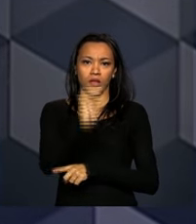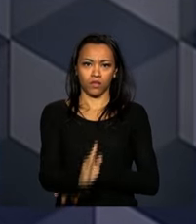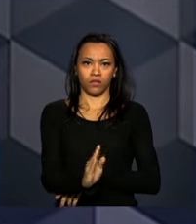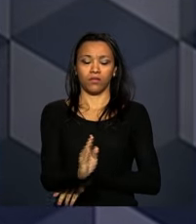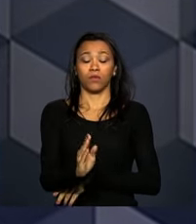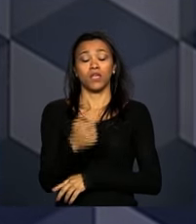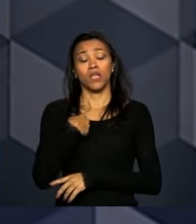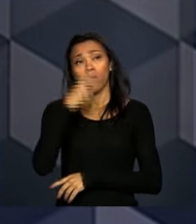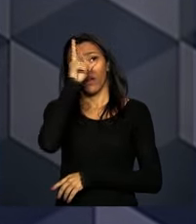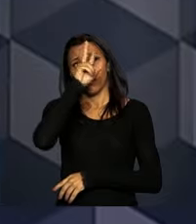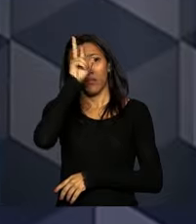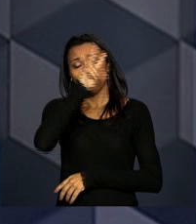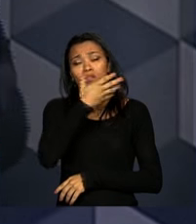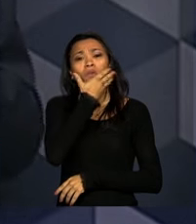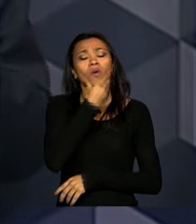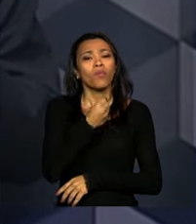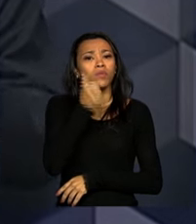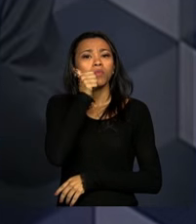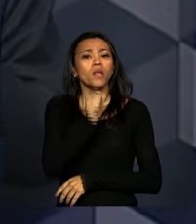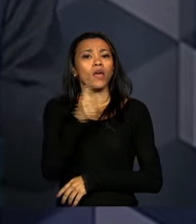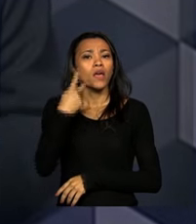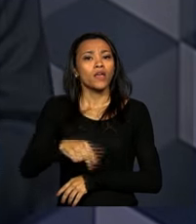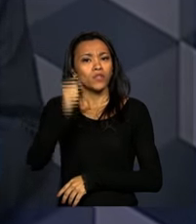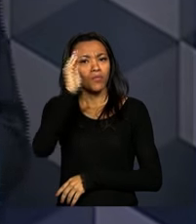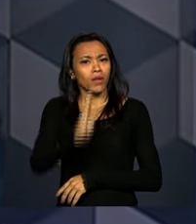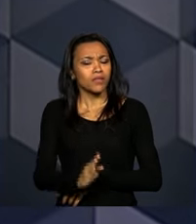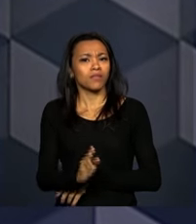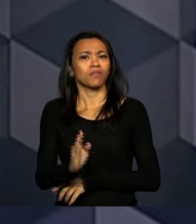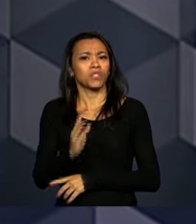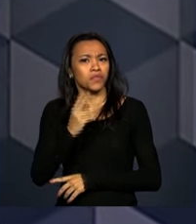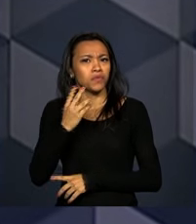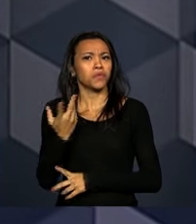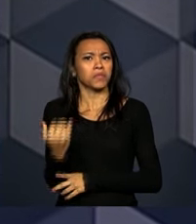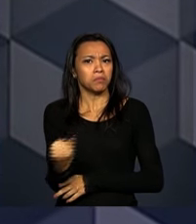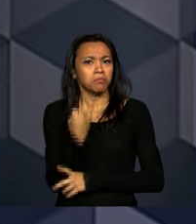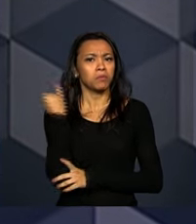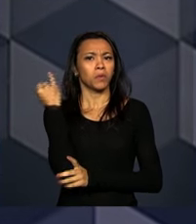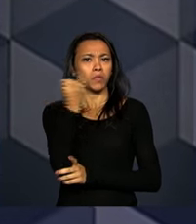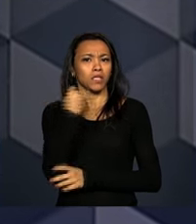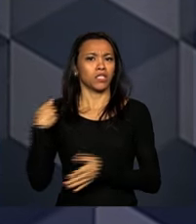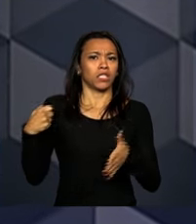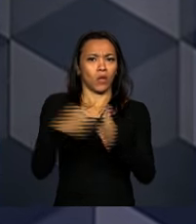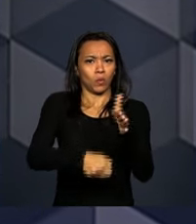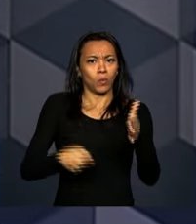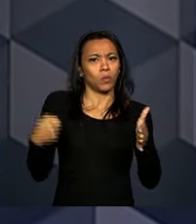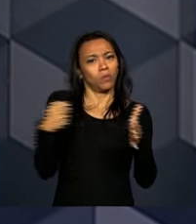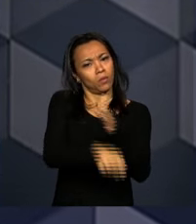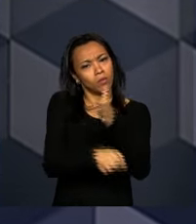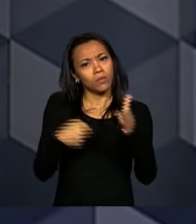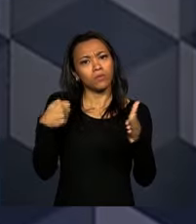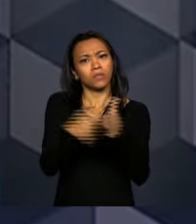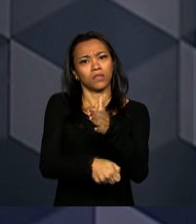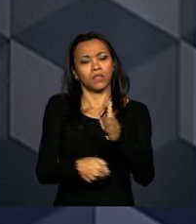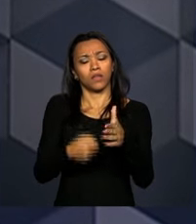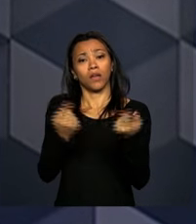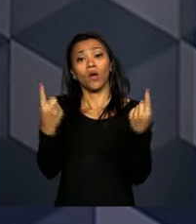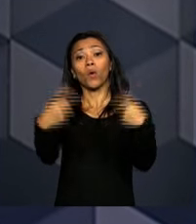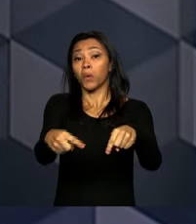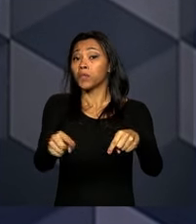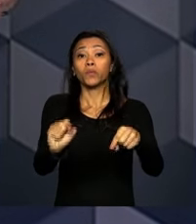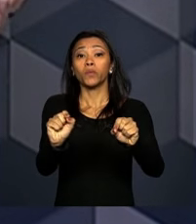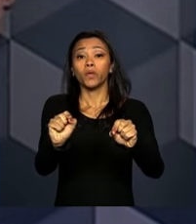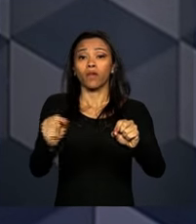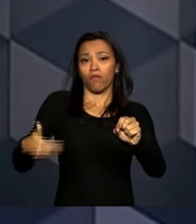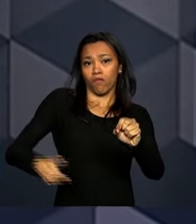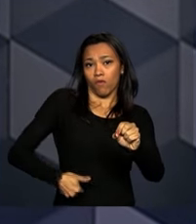lembrei de brasileiros que marcaram o nosso país na luta contra a fome. Naquele momento vieram à minha memória